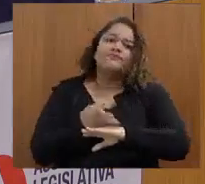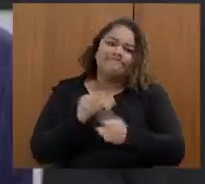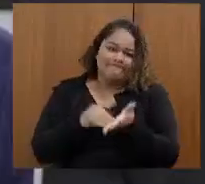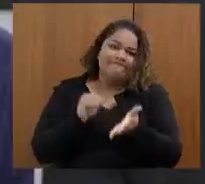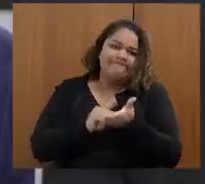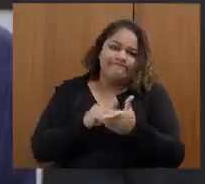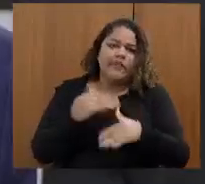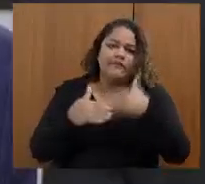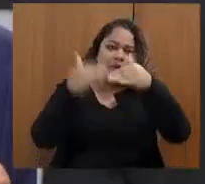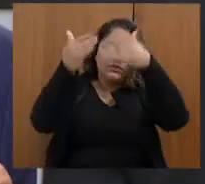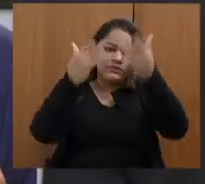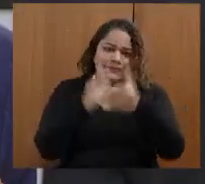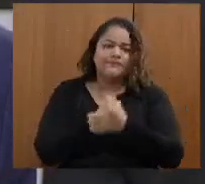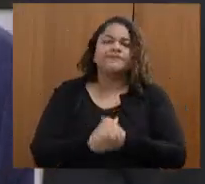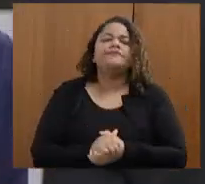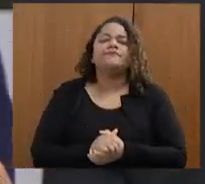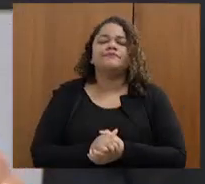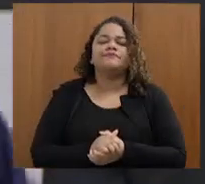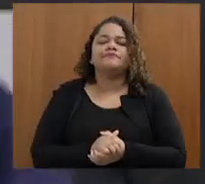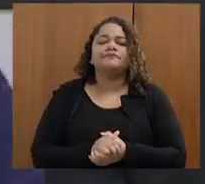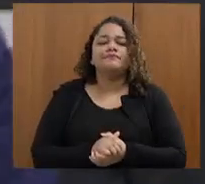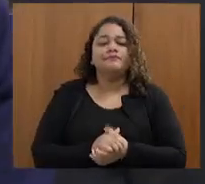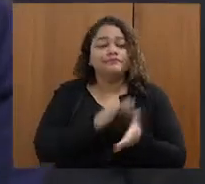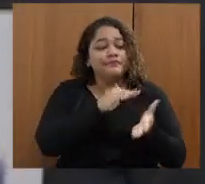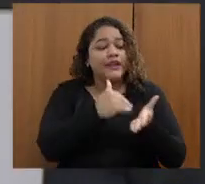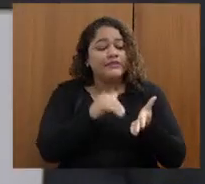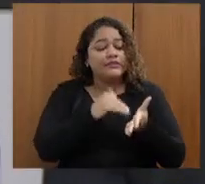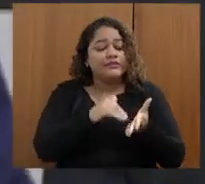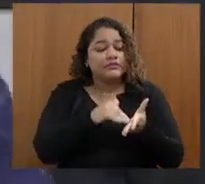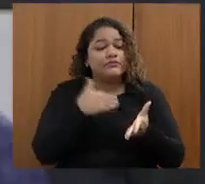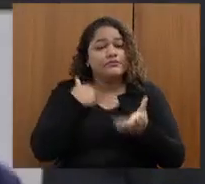secretário eu Visitei a escola